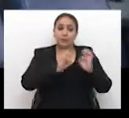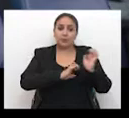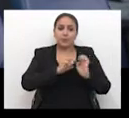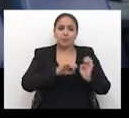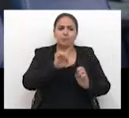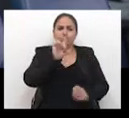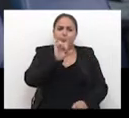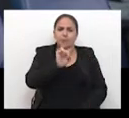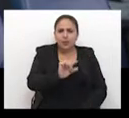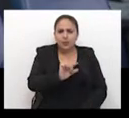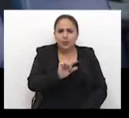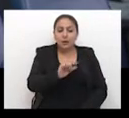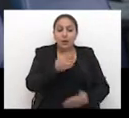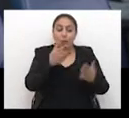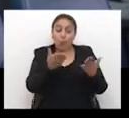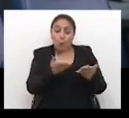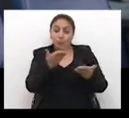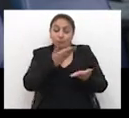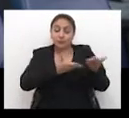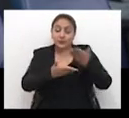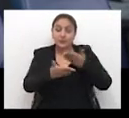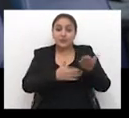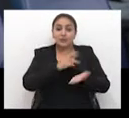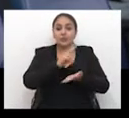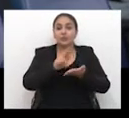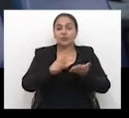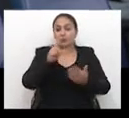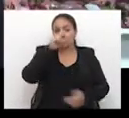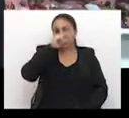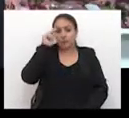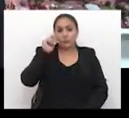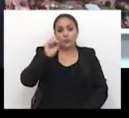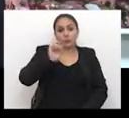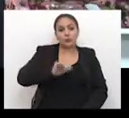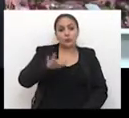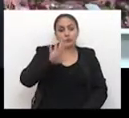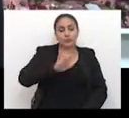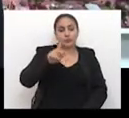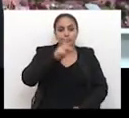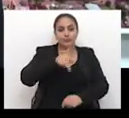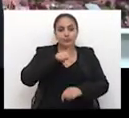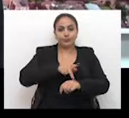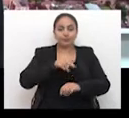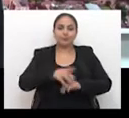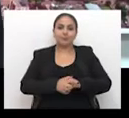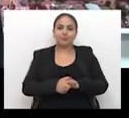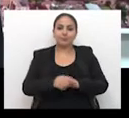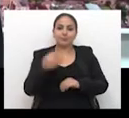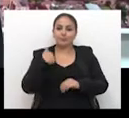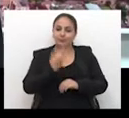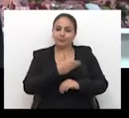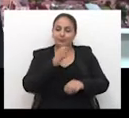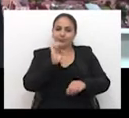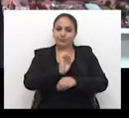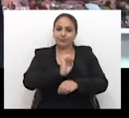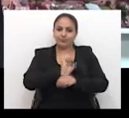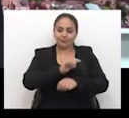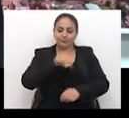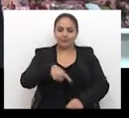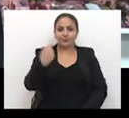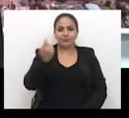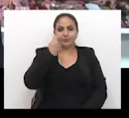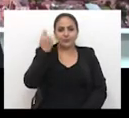hoje atende diversos municípios do sul do país eu diria que nosso estado que durou do sul eu eu